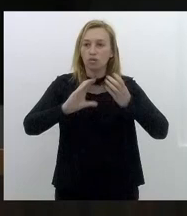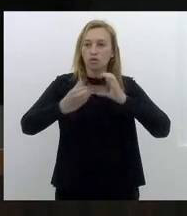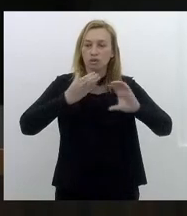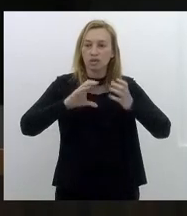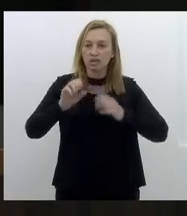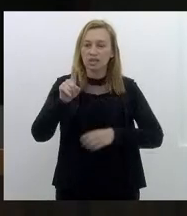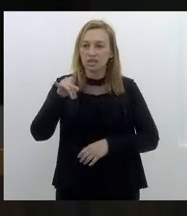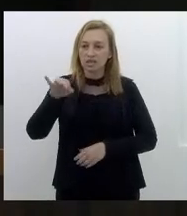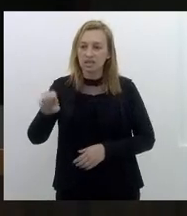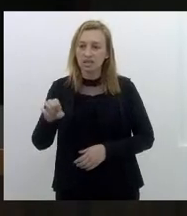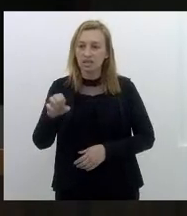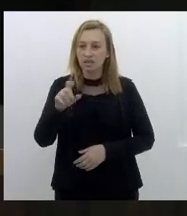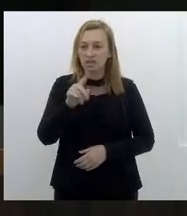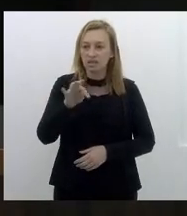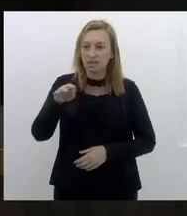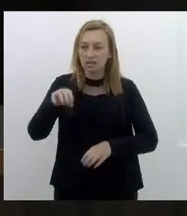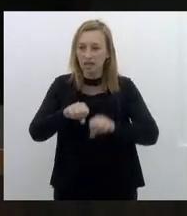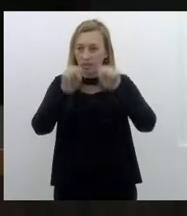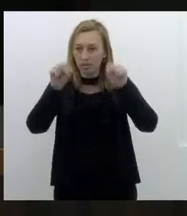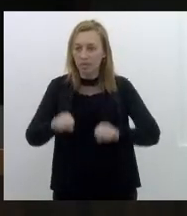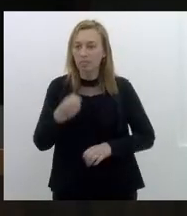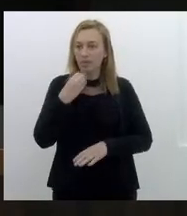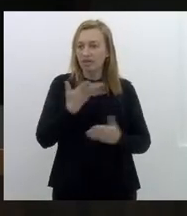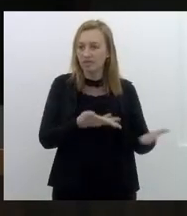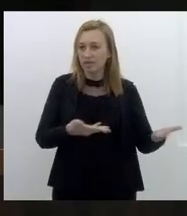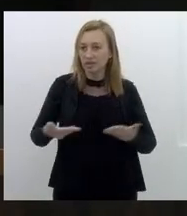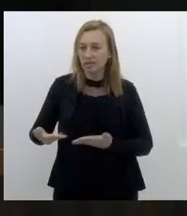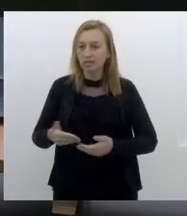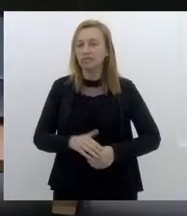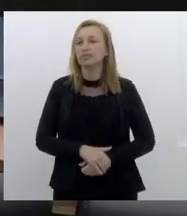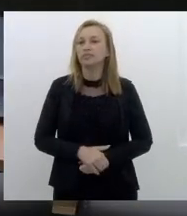do sistema seja muito bem-vinda